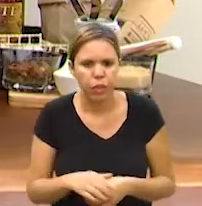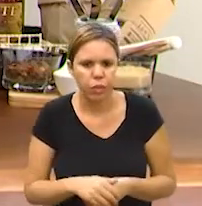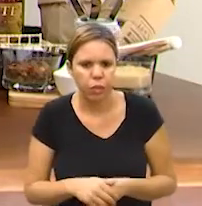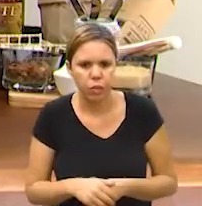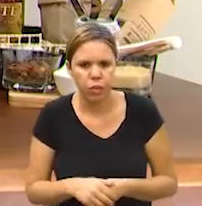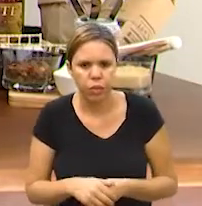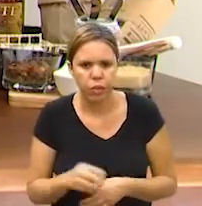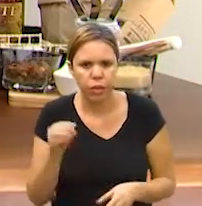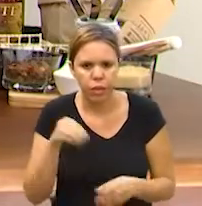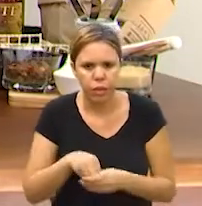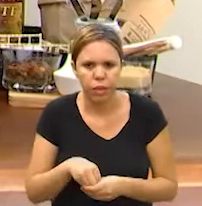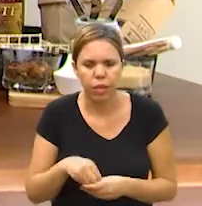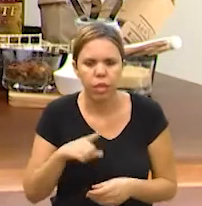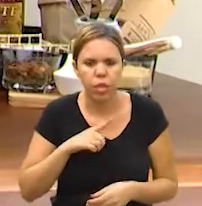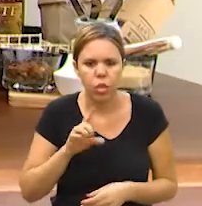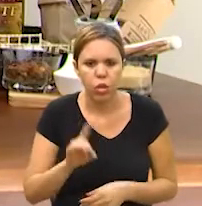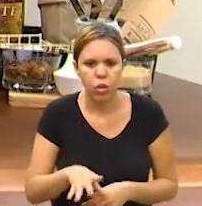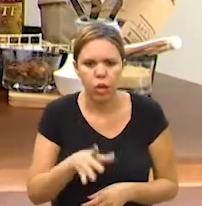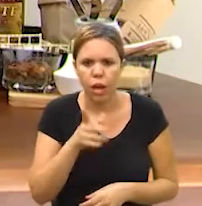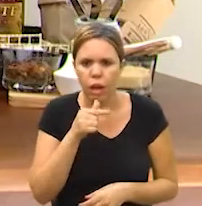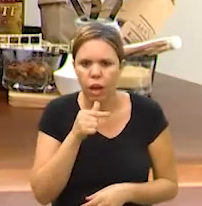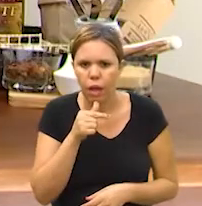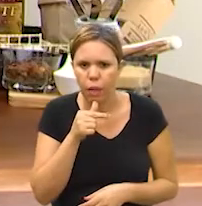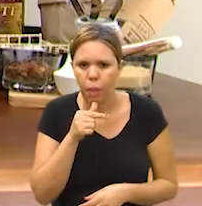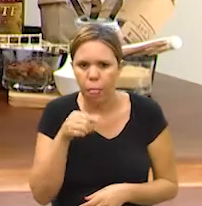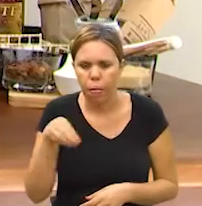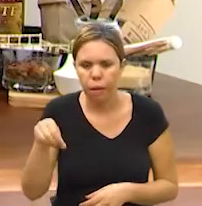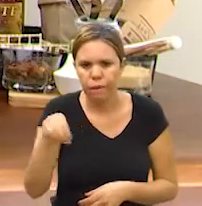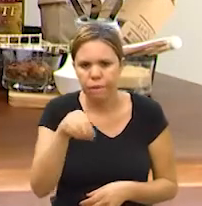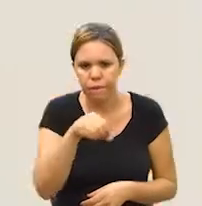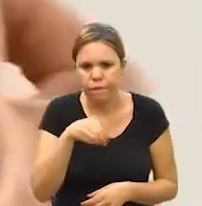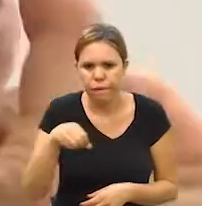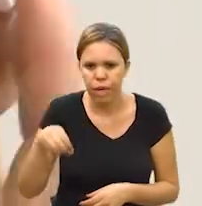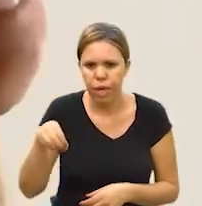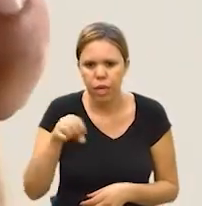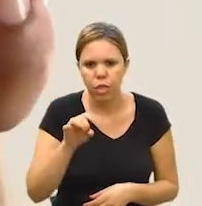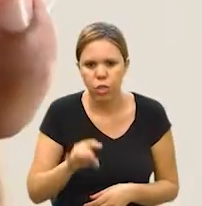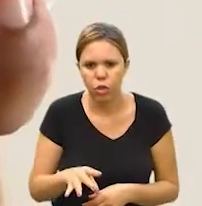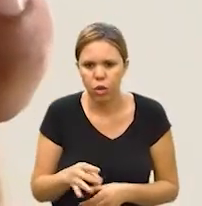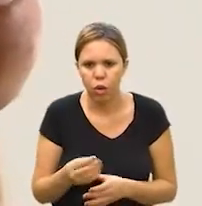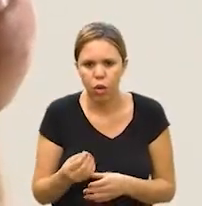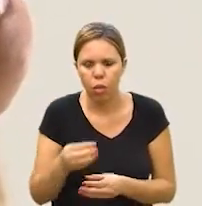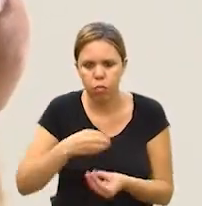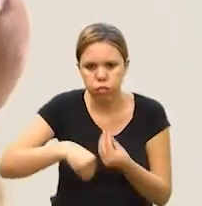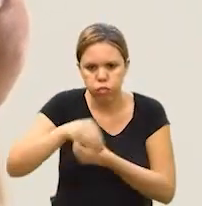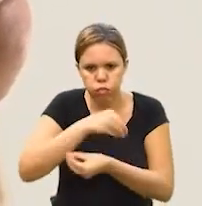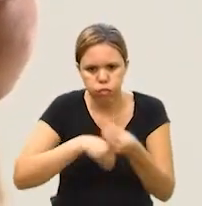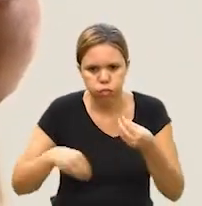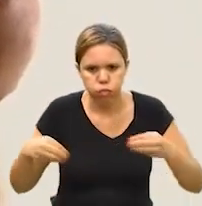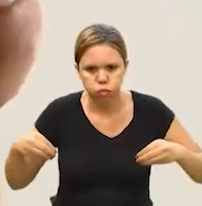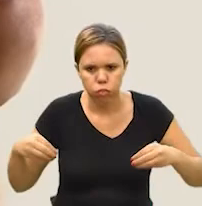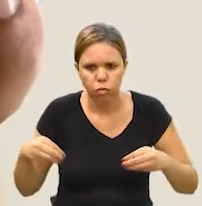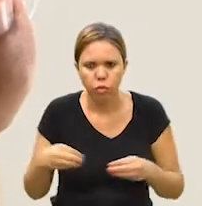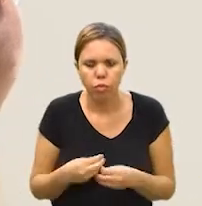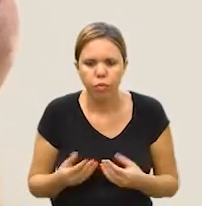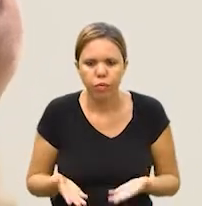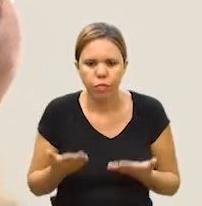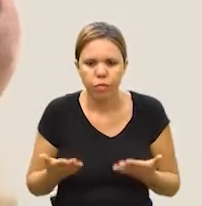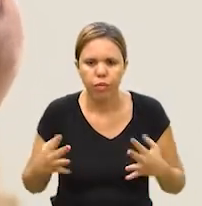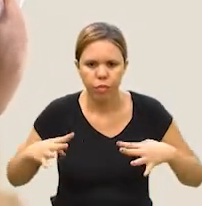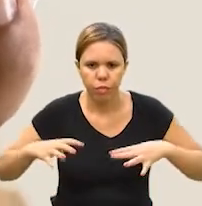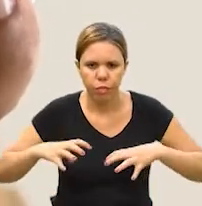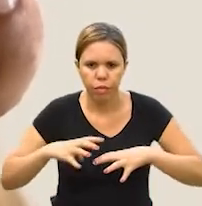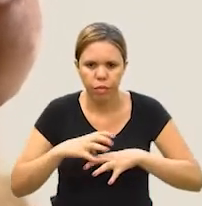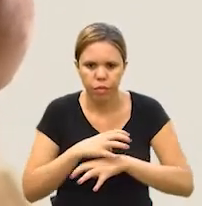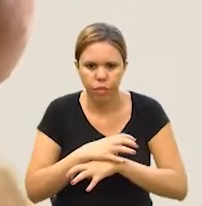aí aqui dentro tem só água. Água e farinha. Ela já fermentou, já desenvolveram as leveduras e